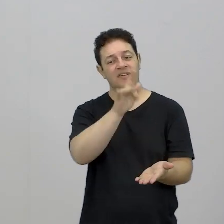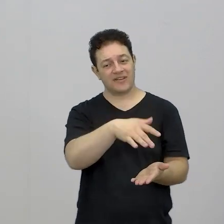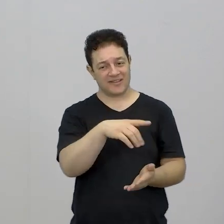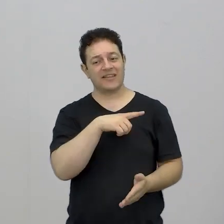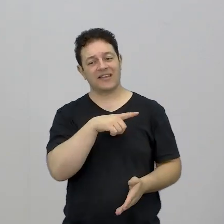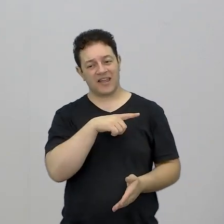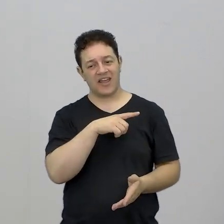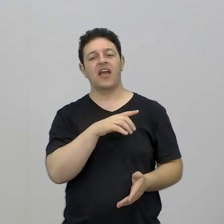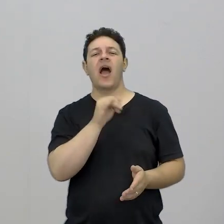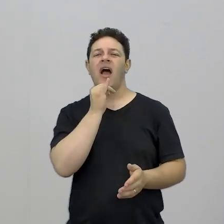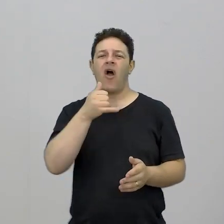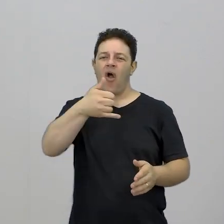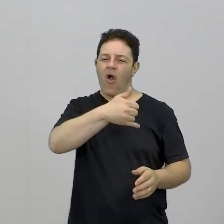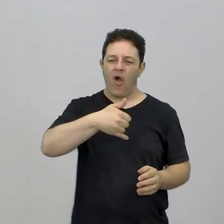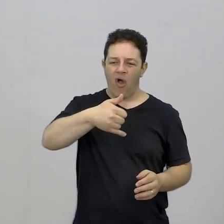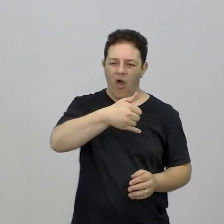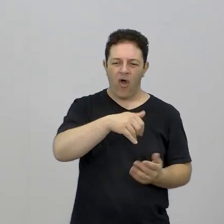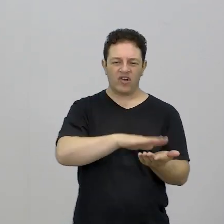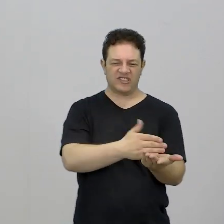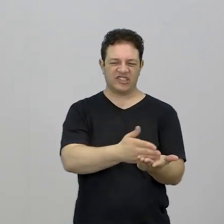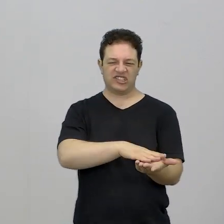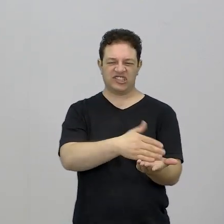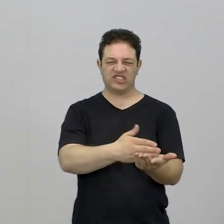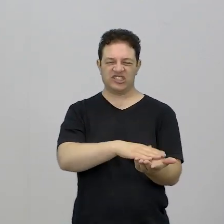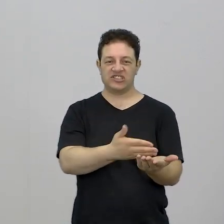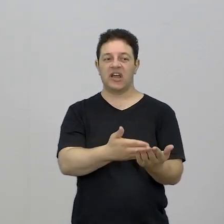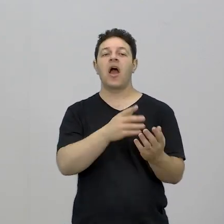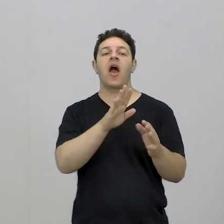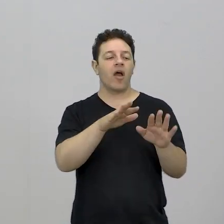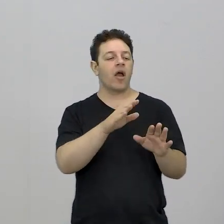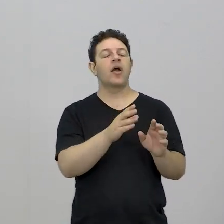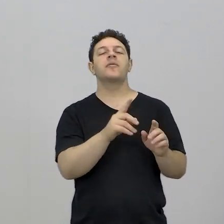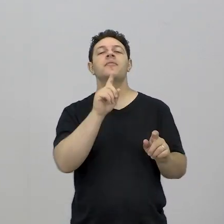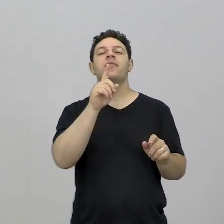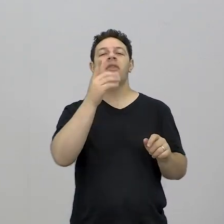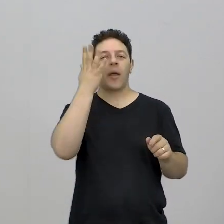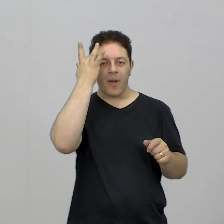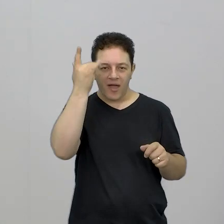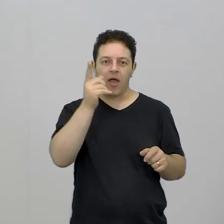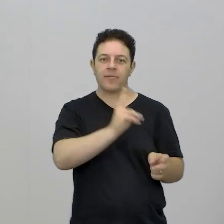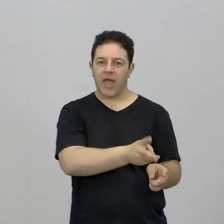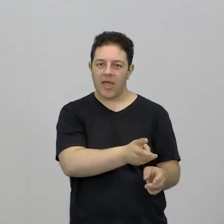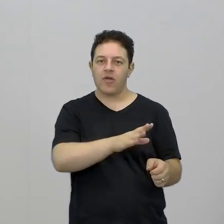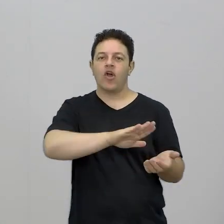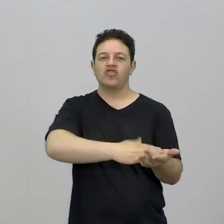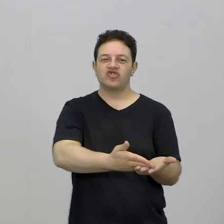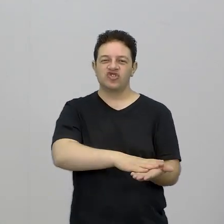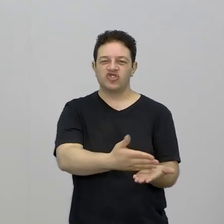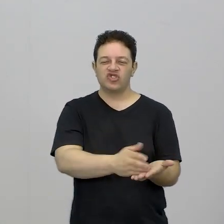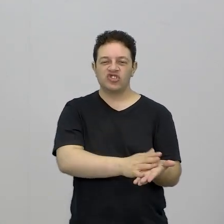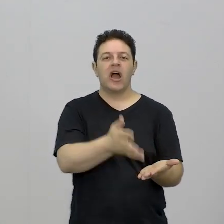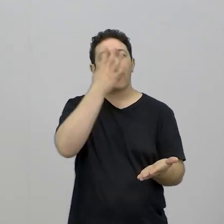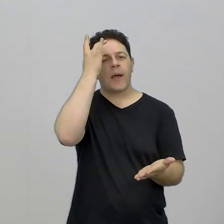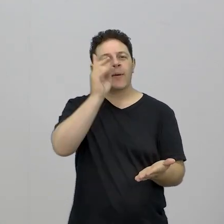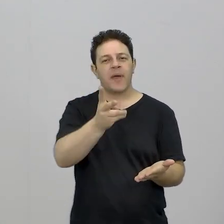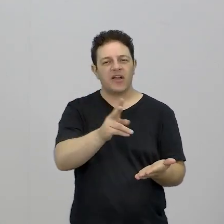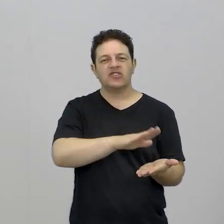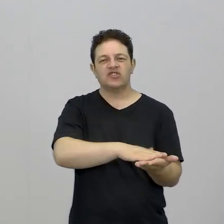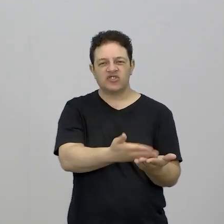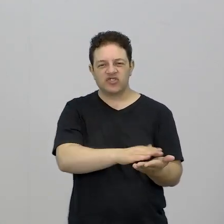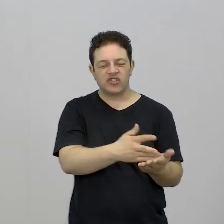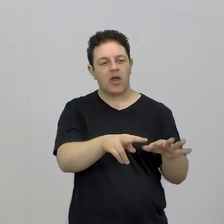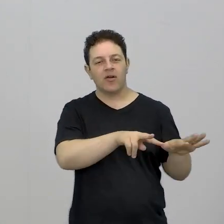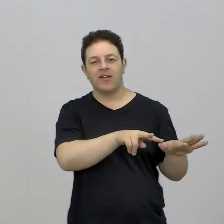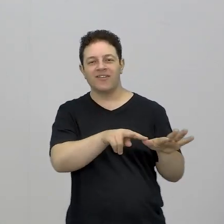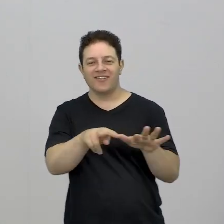fritura ainda com aquele óleo que foi usado, né, há semanas, né? Então, a gente vai ver bastante aí